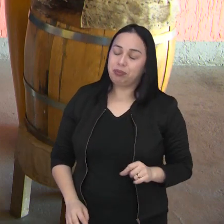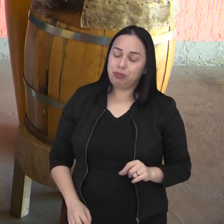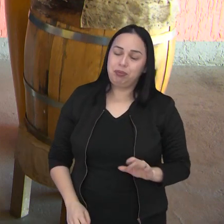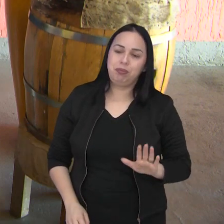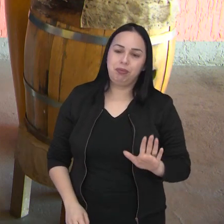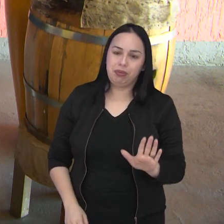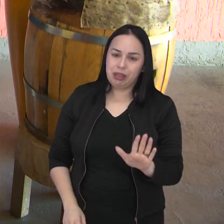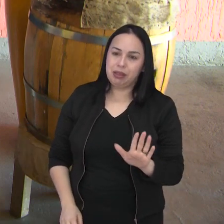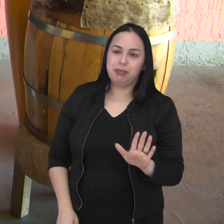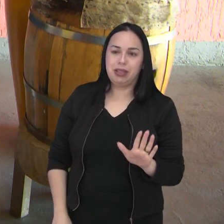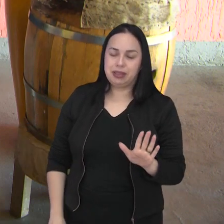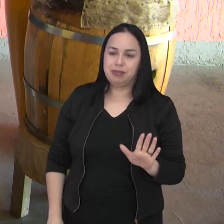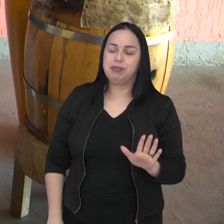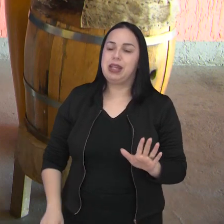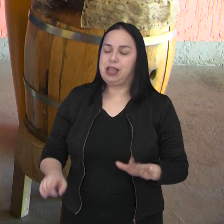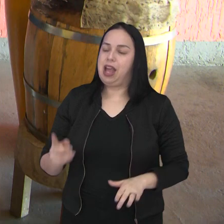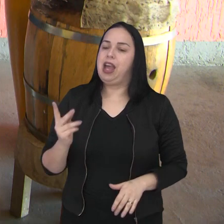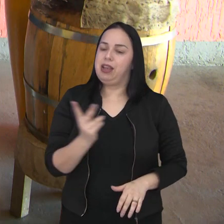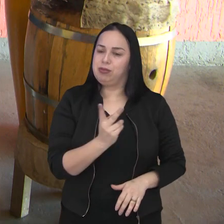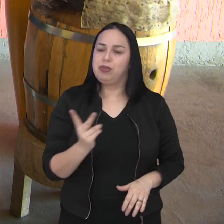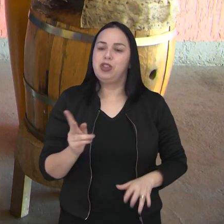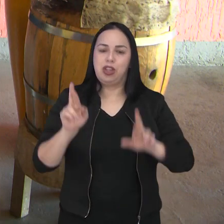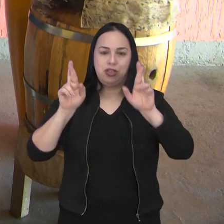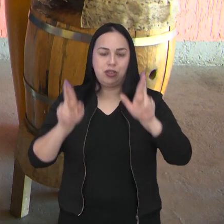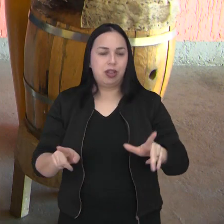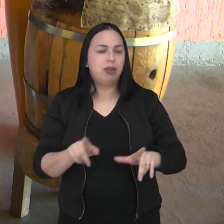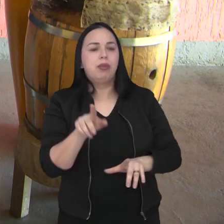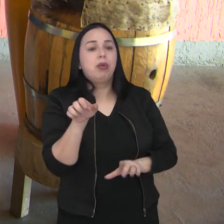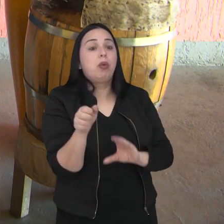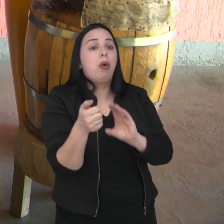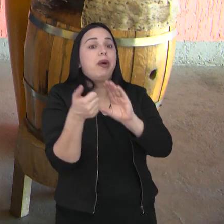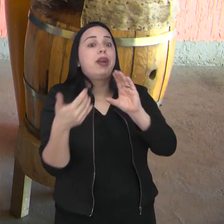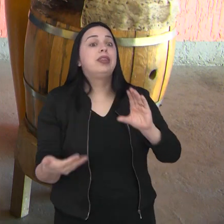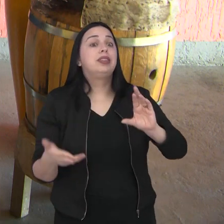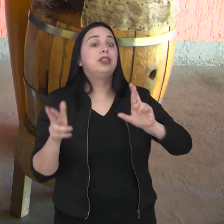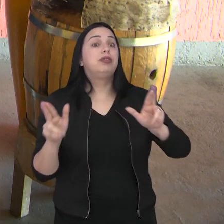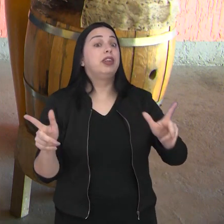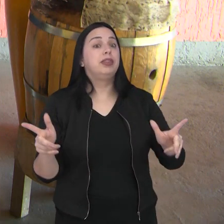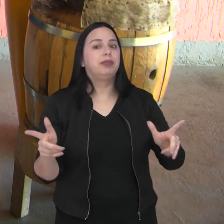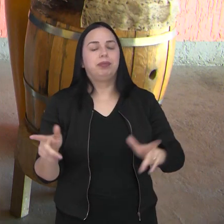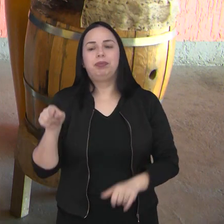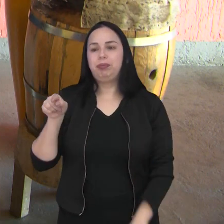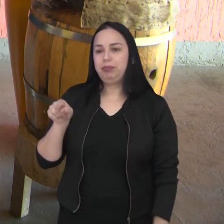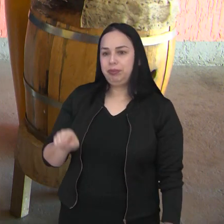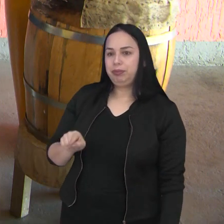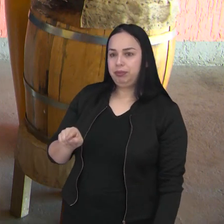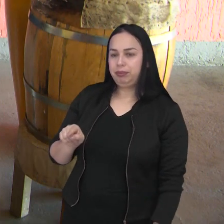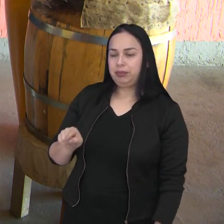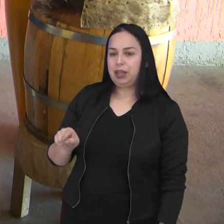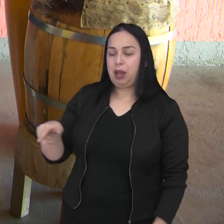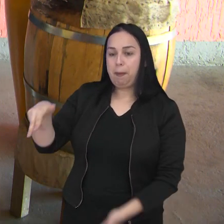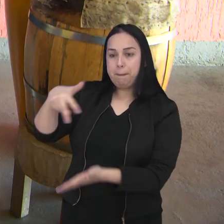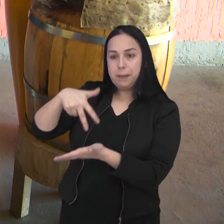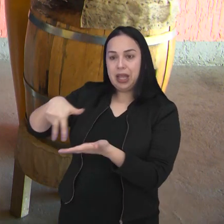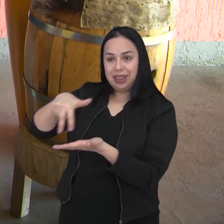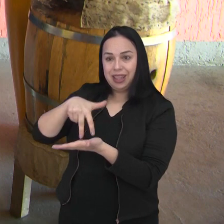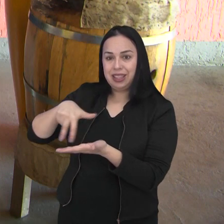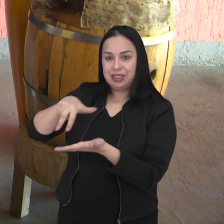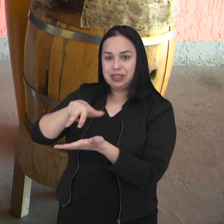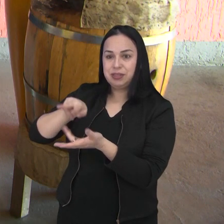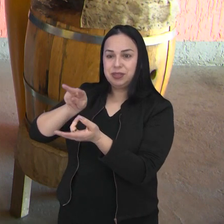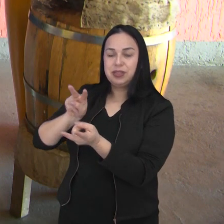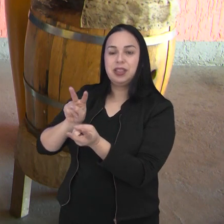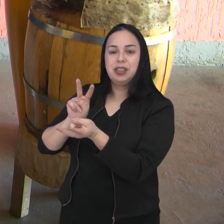confundem. Mas tem muita diferença. Quais são as principais? Porque o jongo é uma dança assim